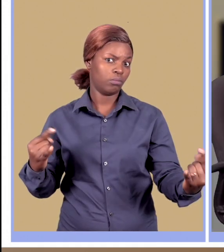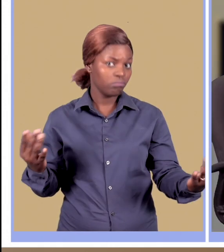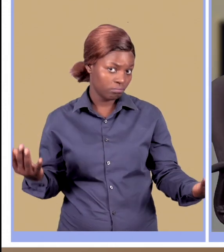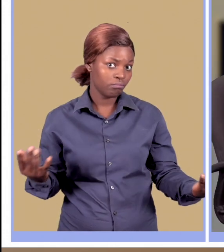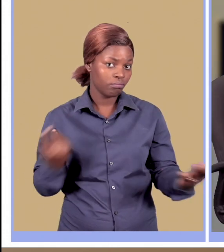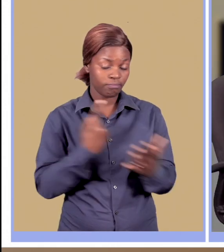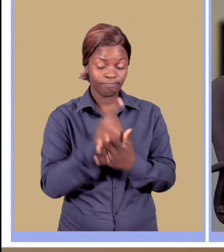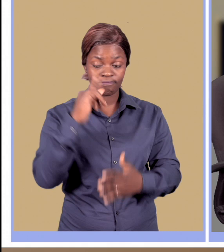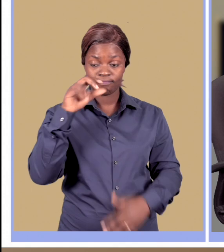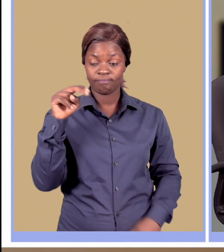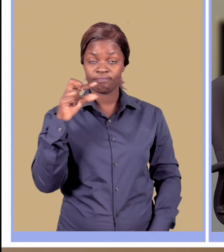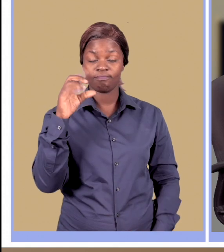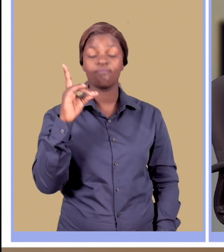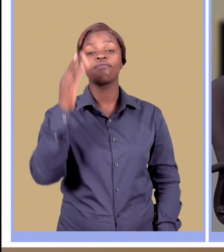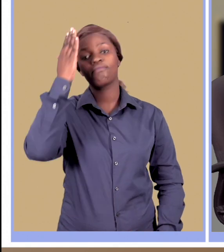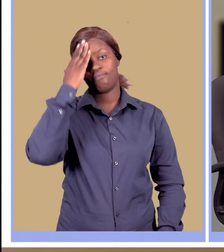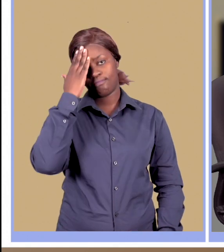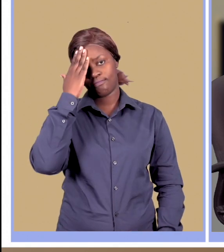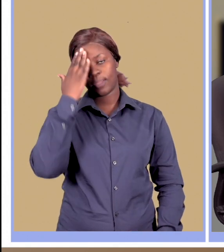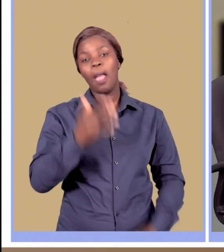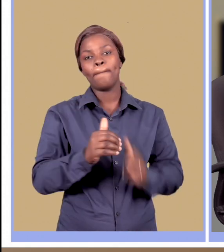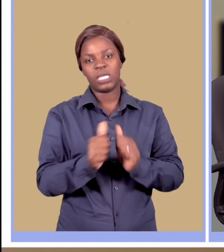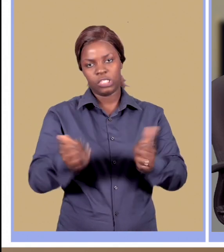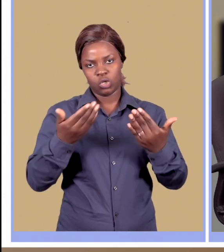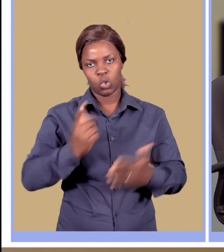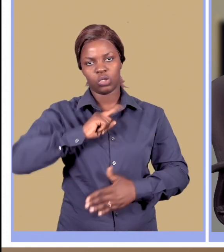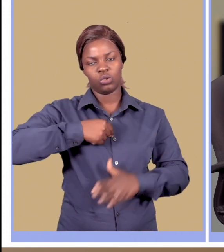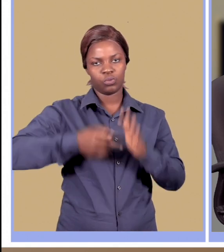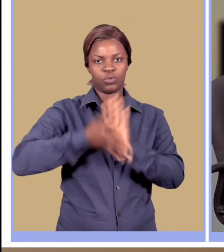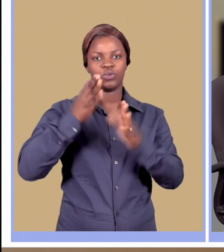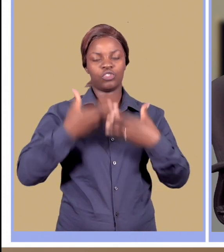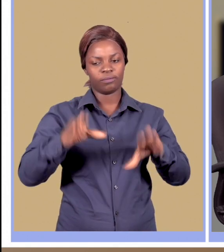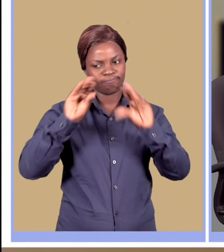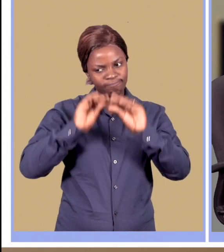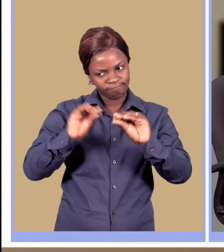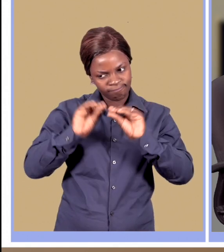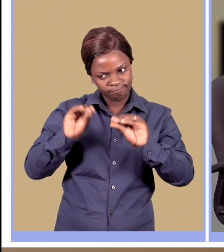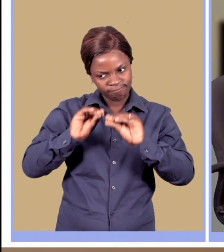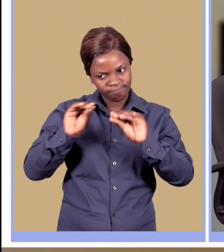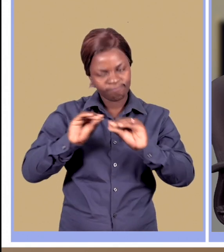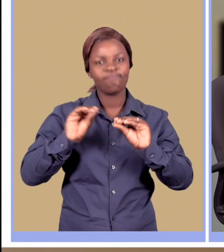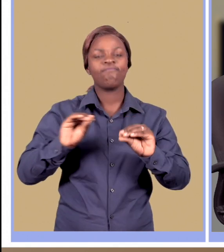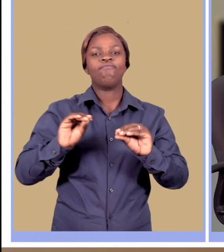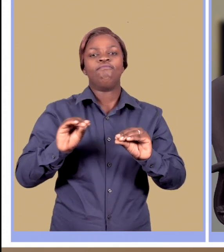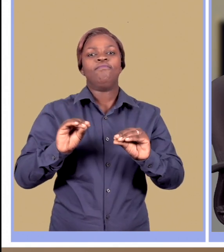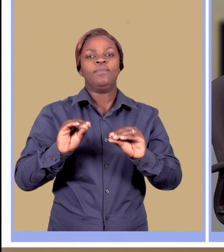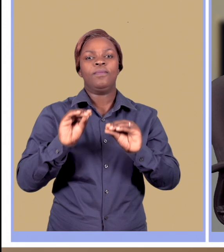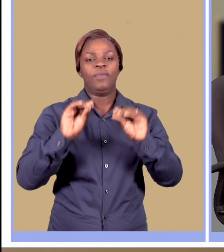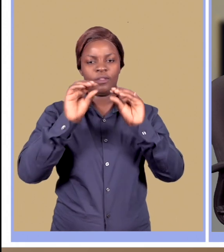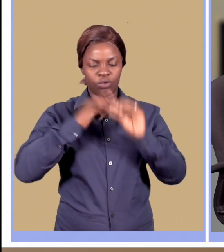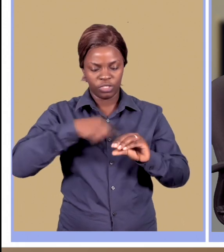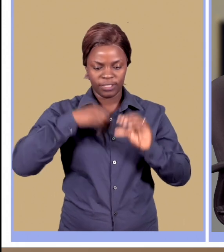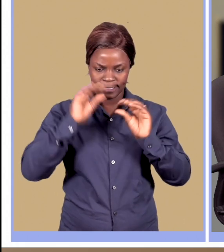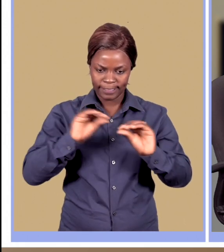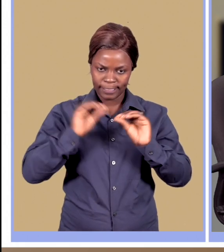pessoa. E neste programa, de facto, está-se a dar esta educação comunitária ao próprio usuário,